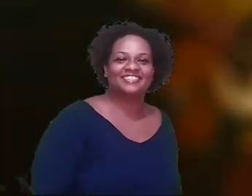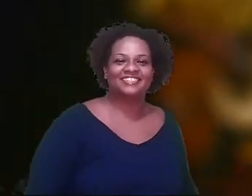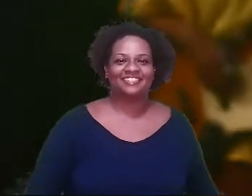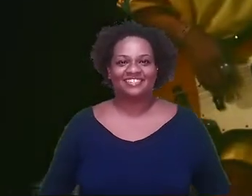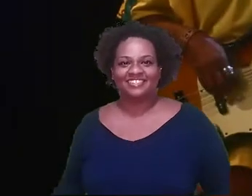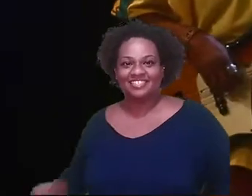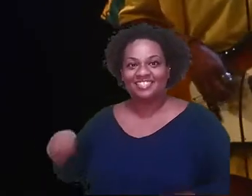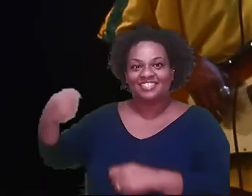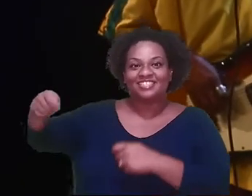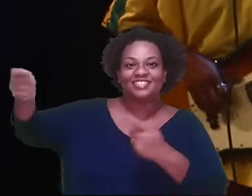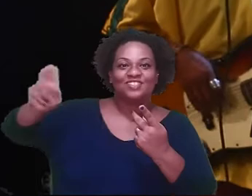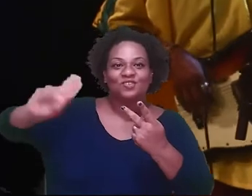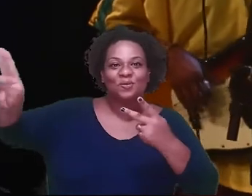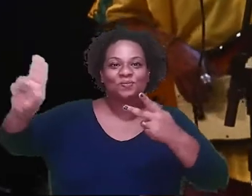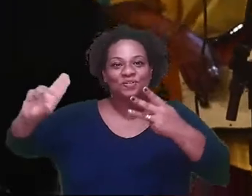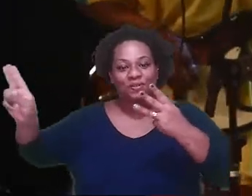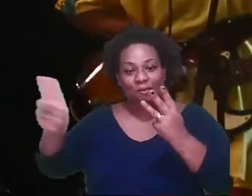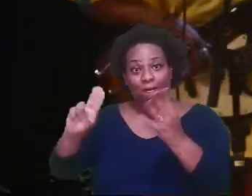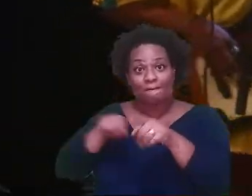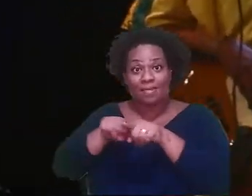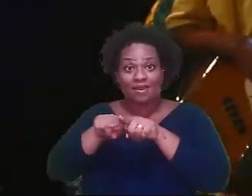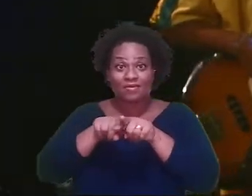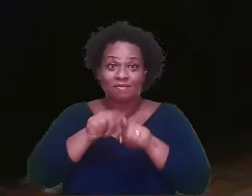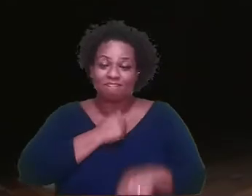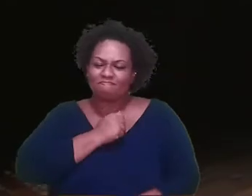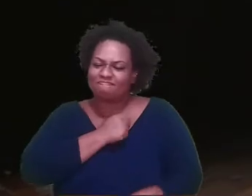Jah Rastafari, Valdir Afonjá.